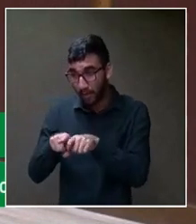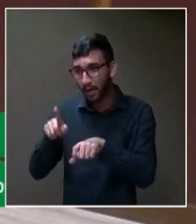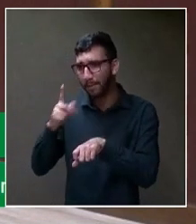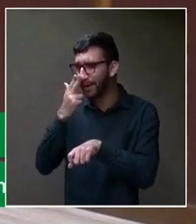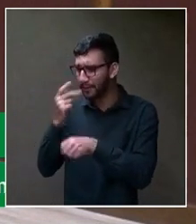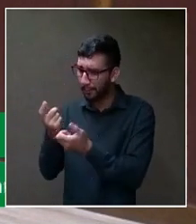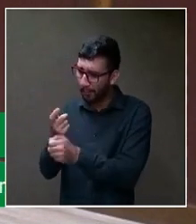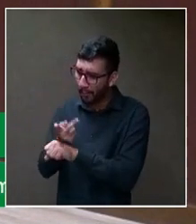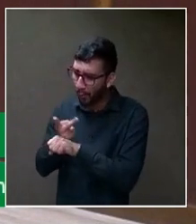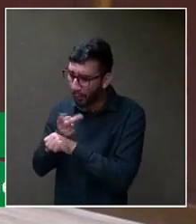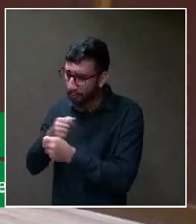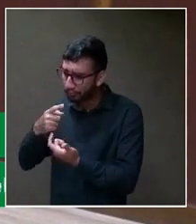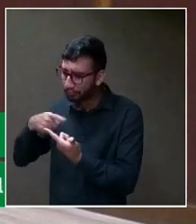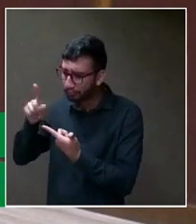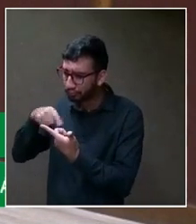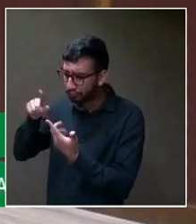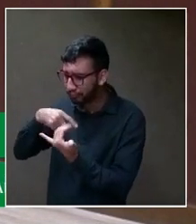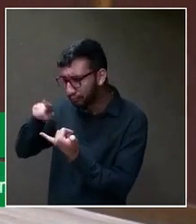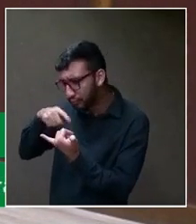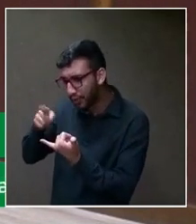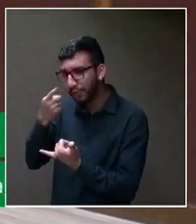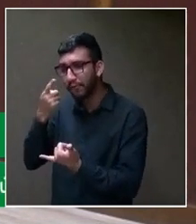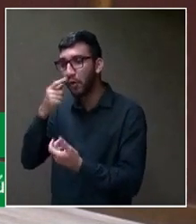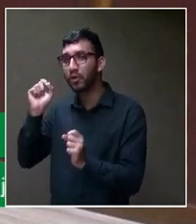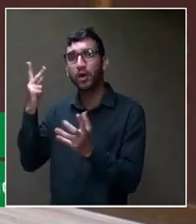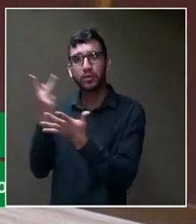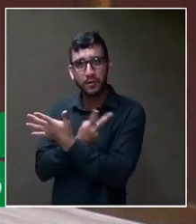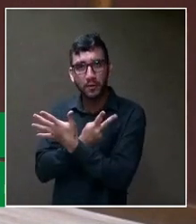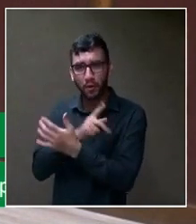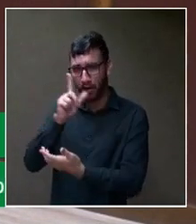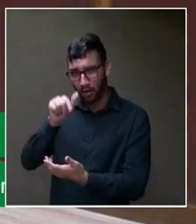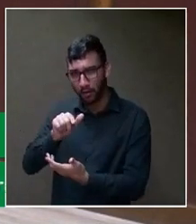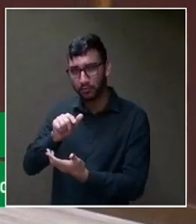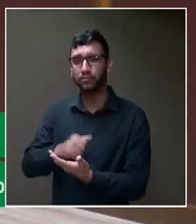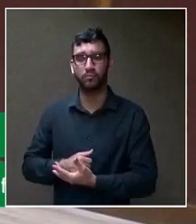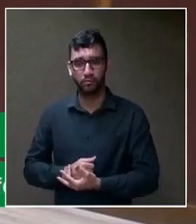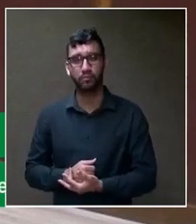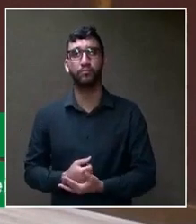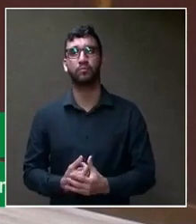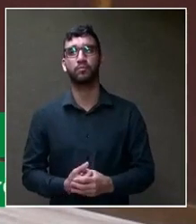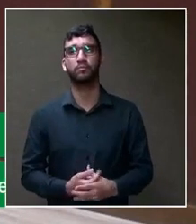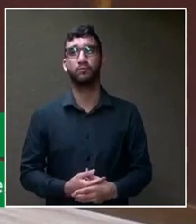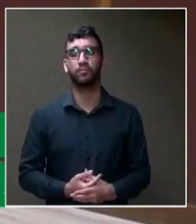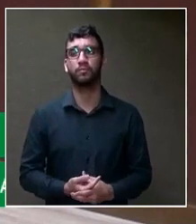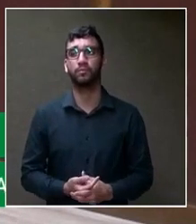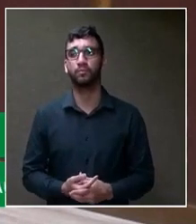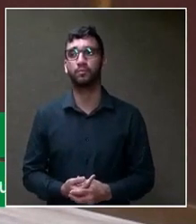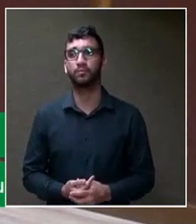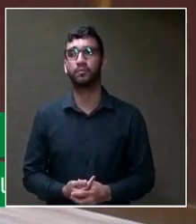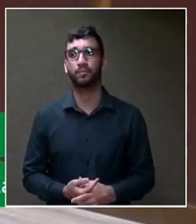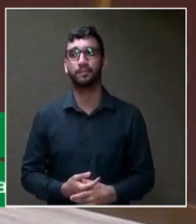ficava procurando as mensagens no celular, tentando entender o que tinha acontecido. É. Foi isso? Foi isso.